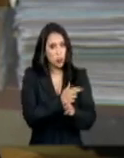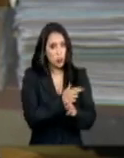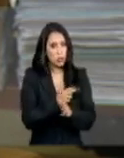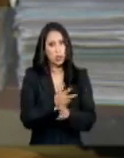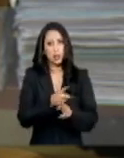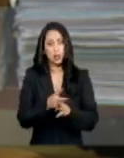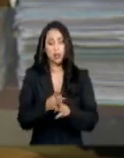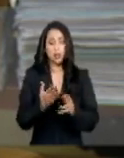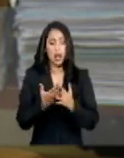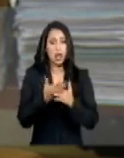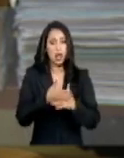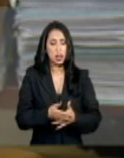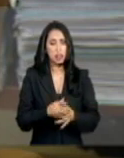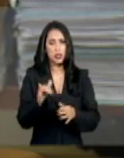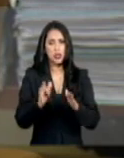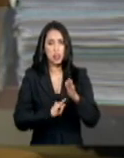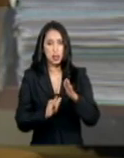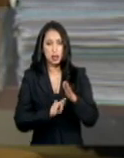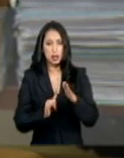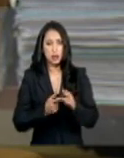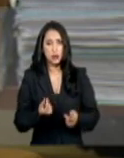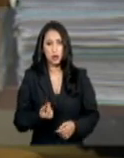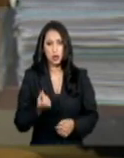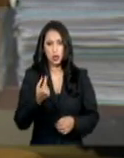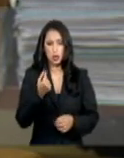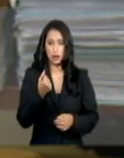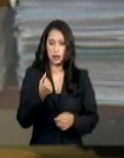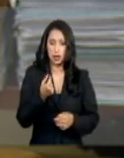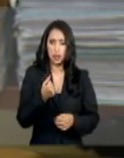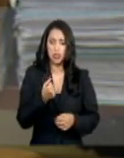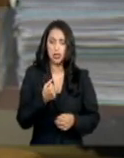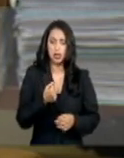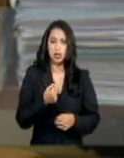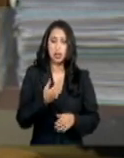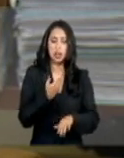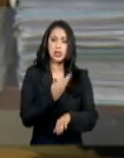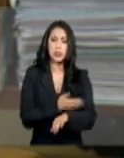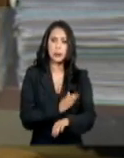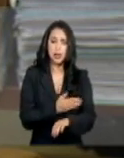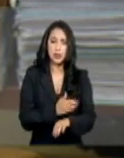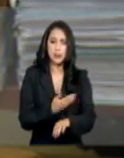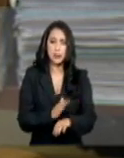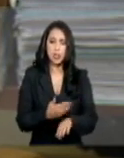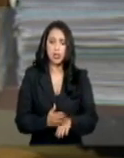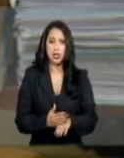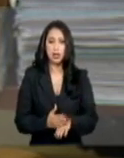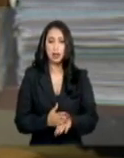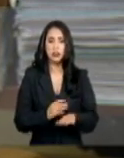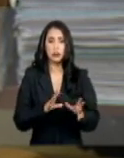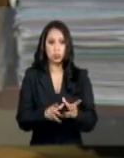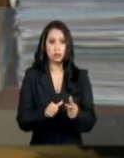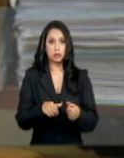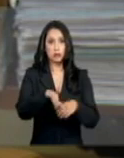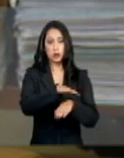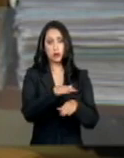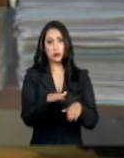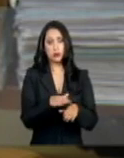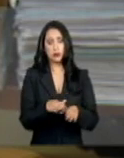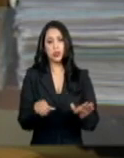das instituições financeiras pela prática transnacional desses delitos